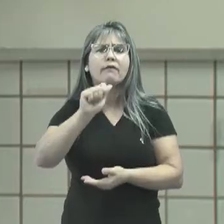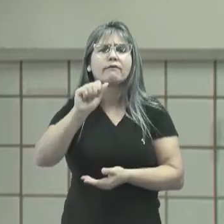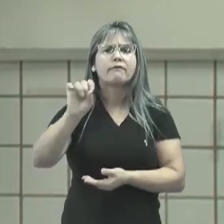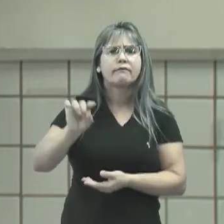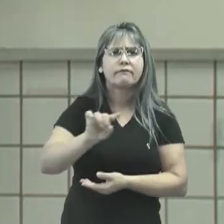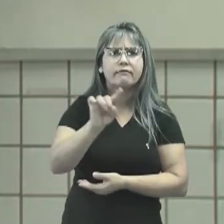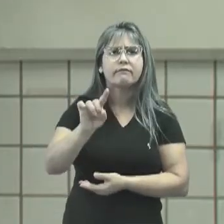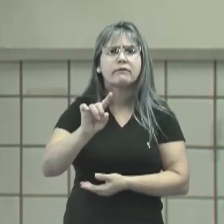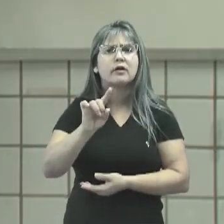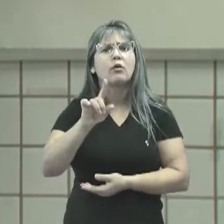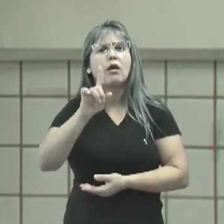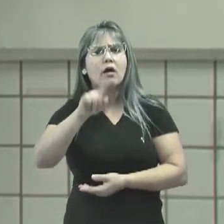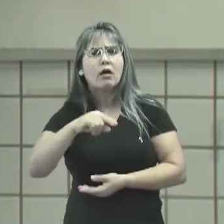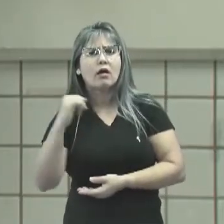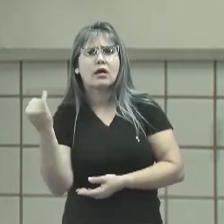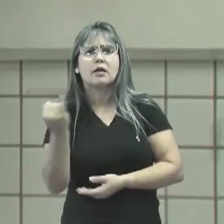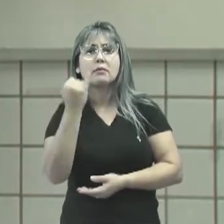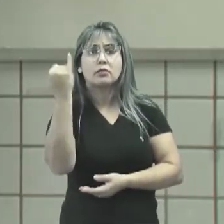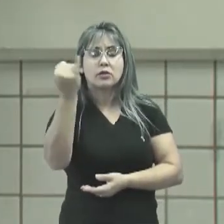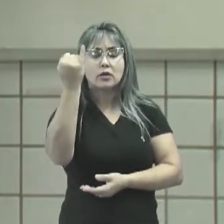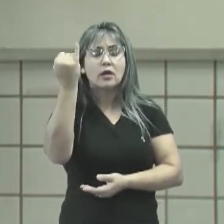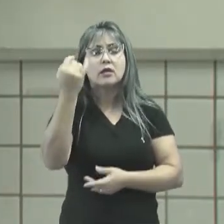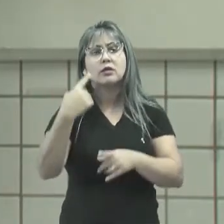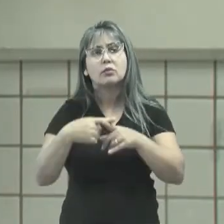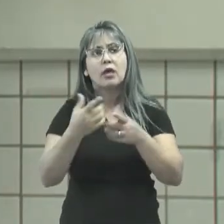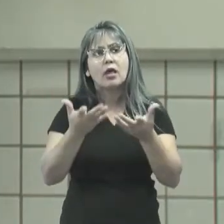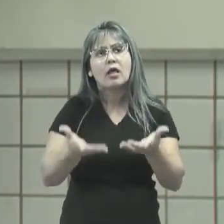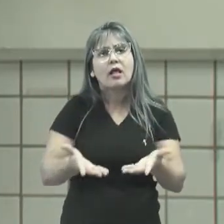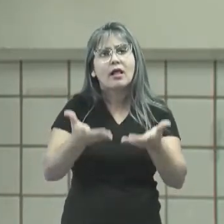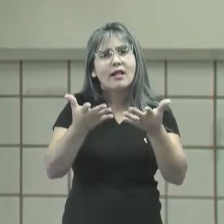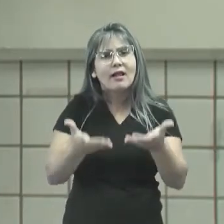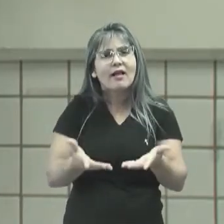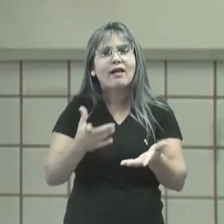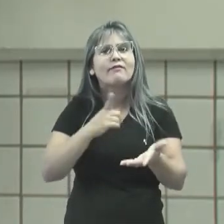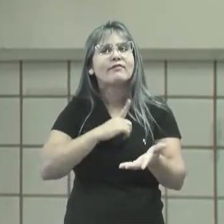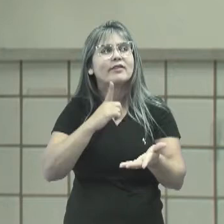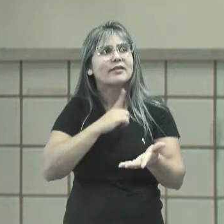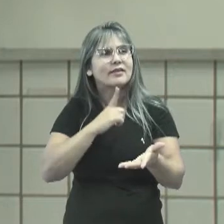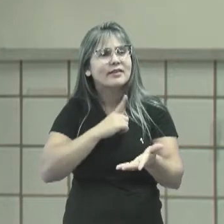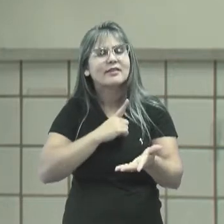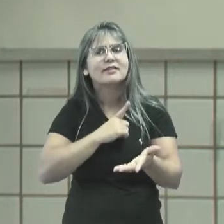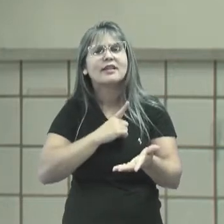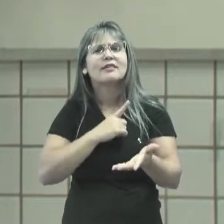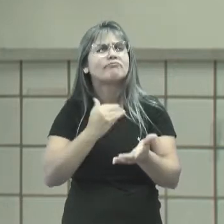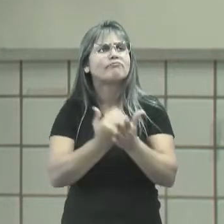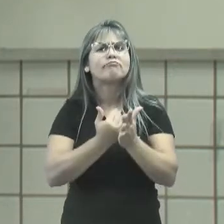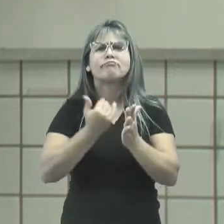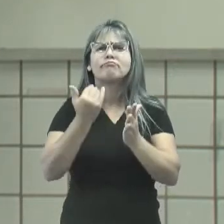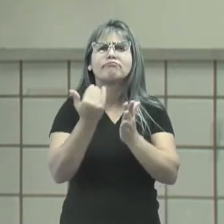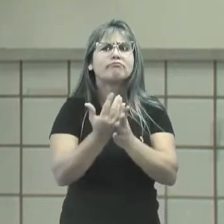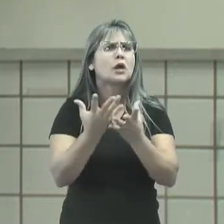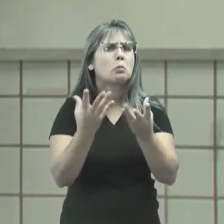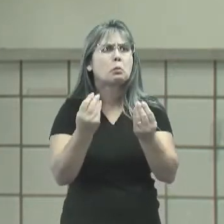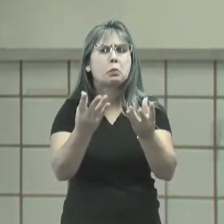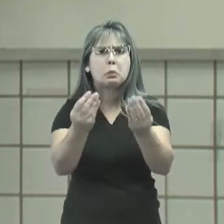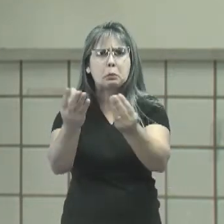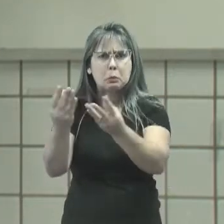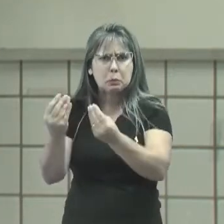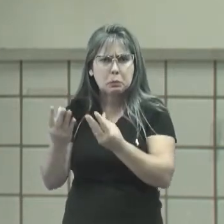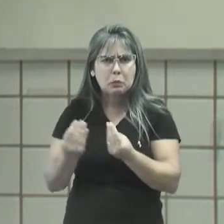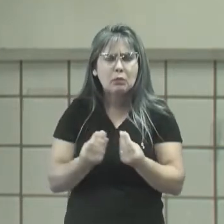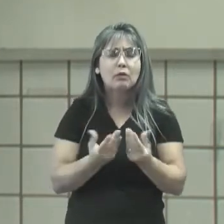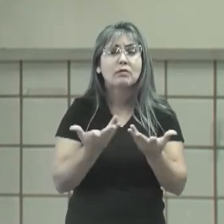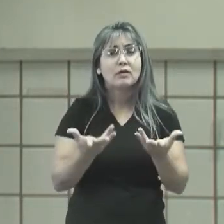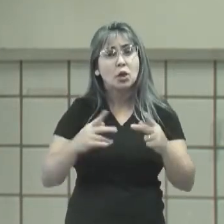é um material leve, resistente, abundante. E o homem tem utilizado ele para várias funções, pessoal. Grafeno,